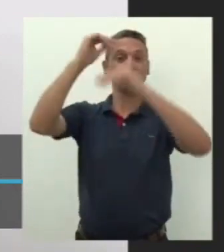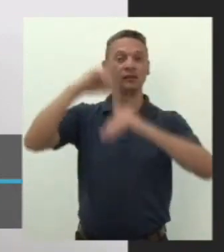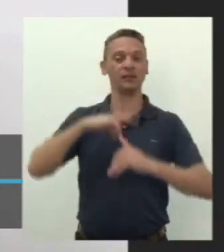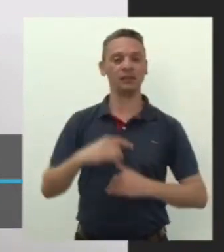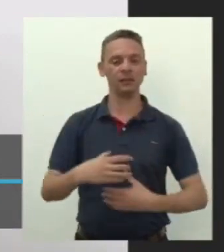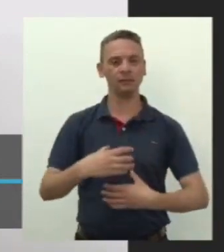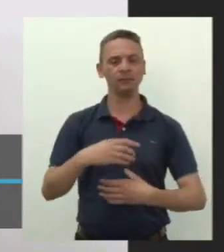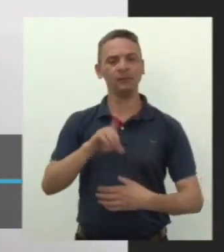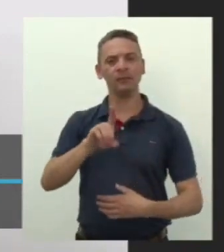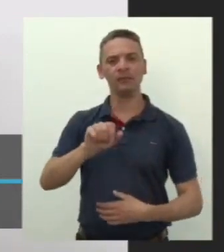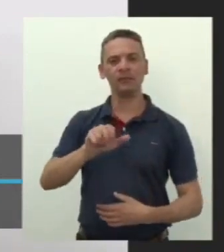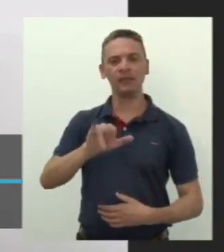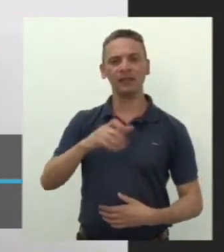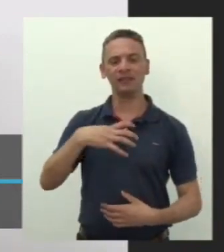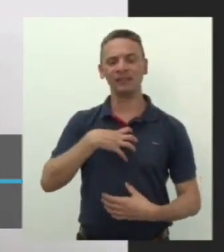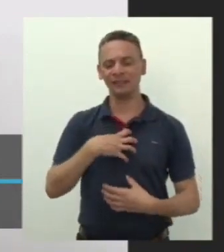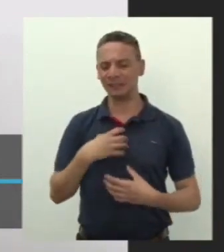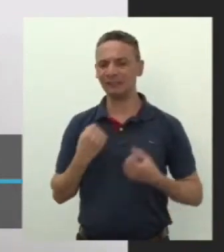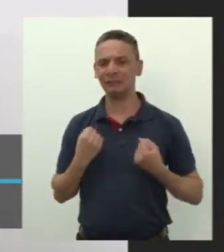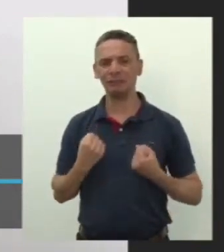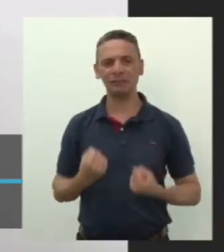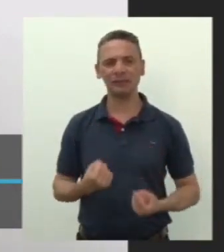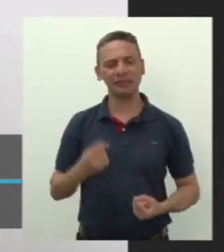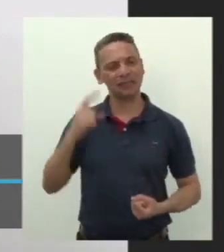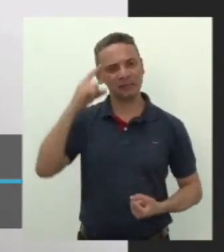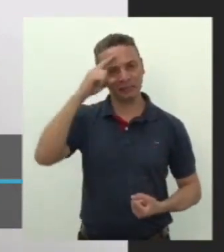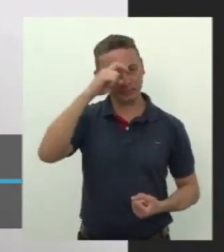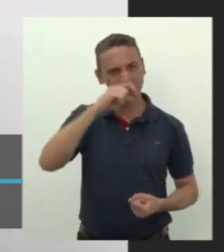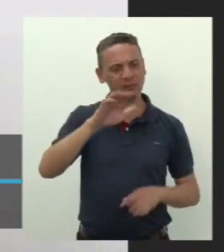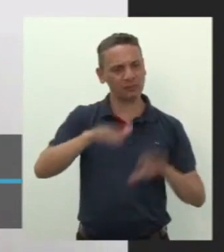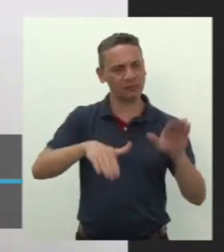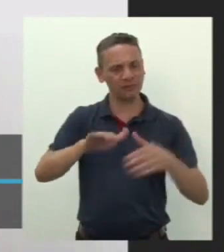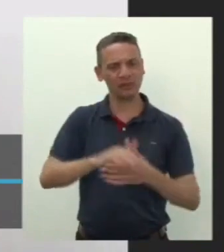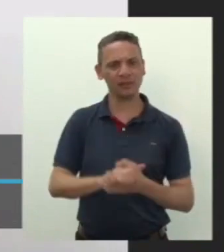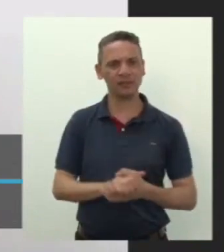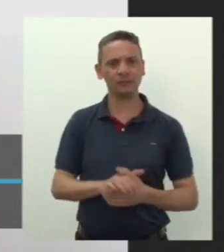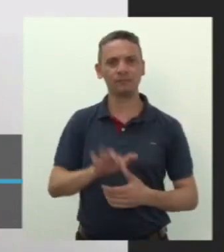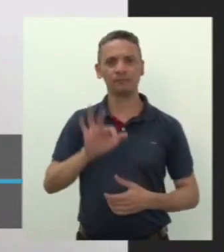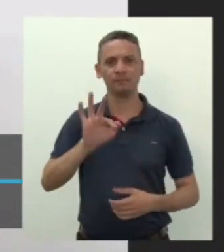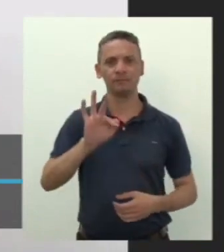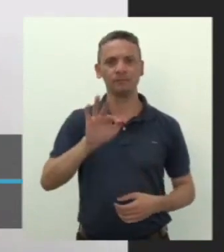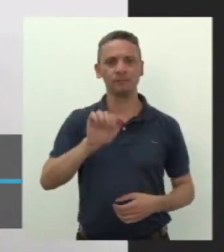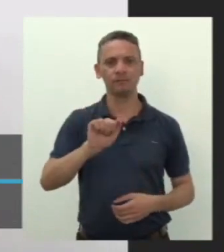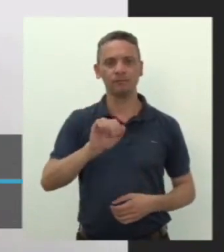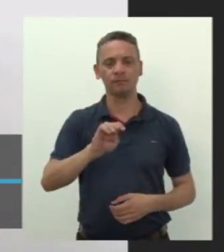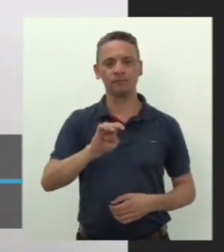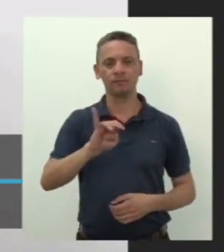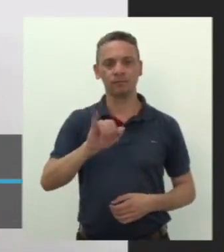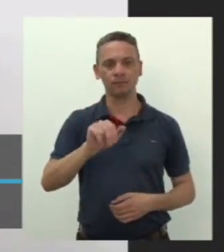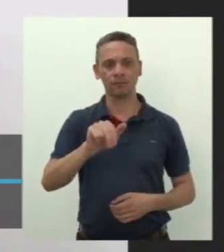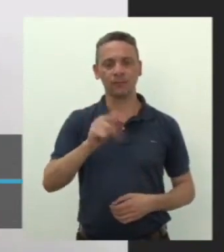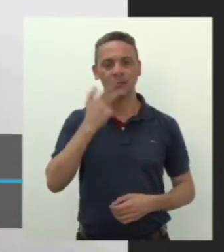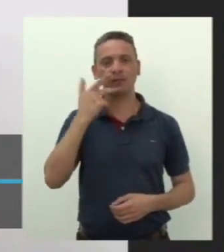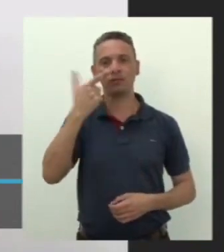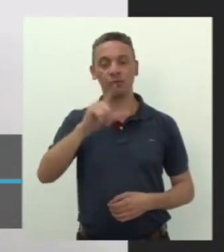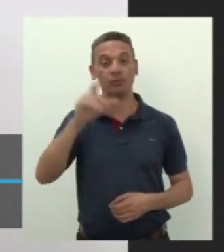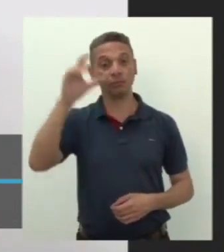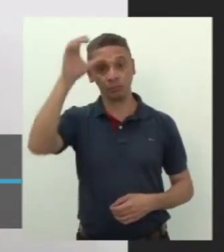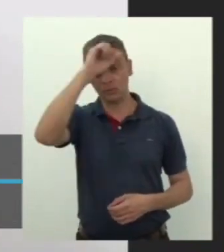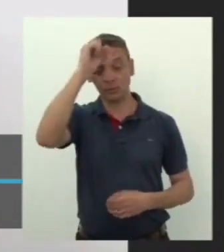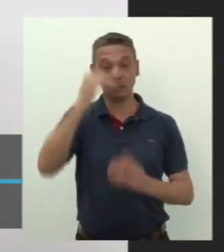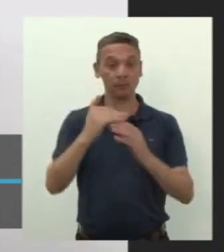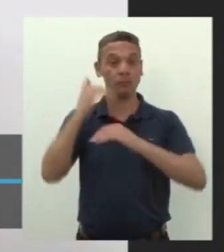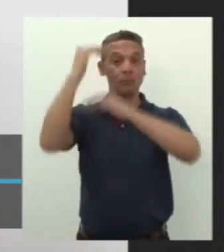sente um pouco sobrecarregada. A Fabiana fala novamente de muito aprendizado.